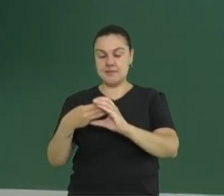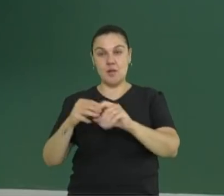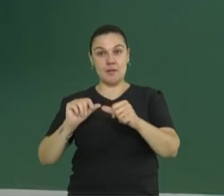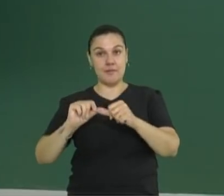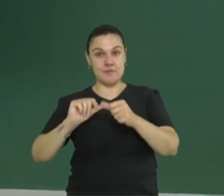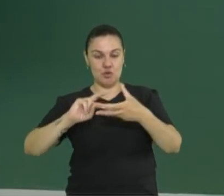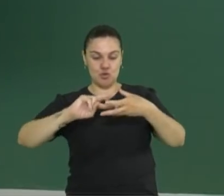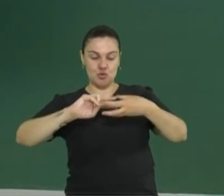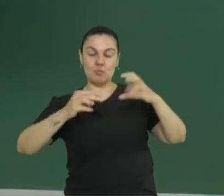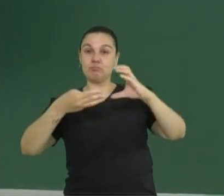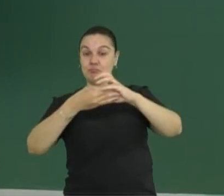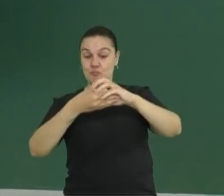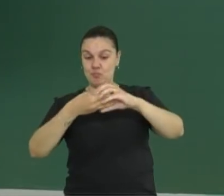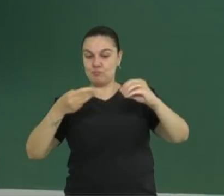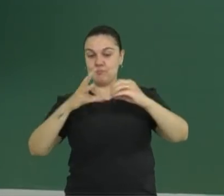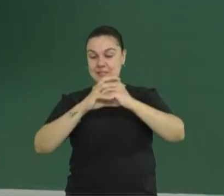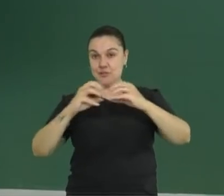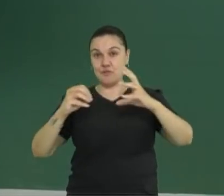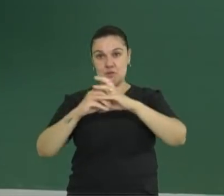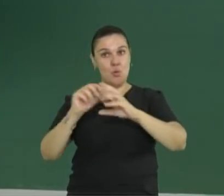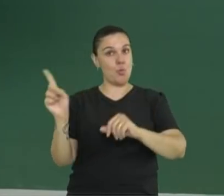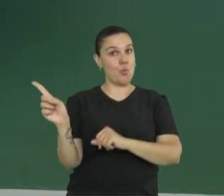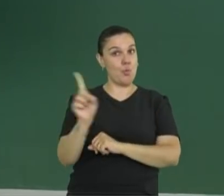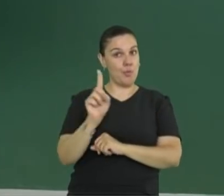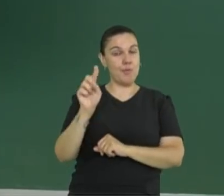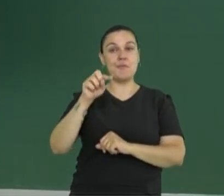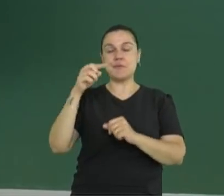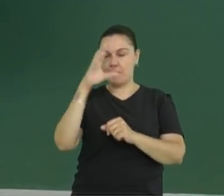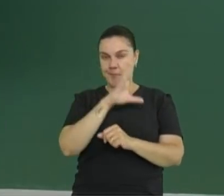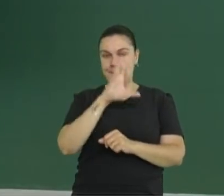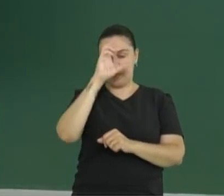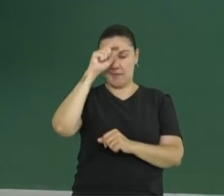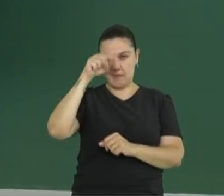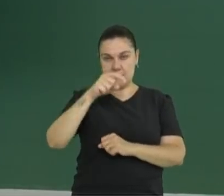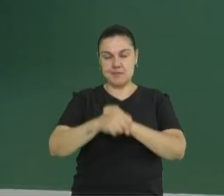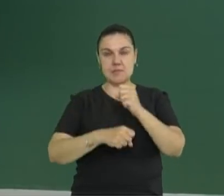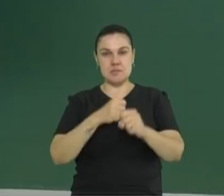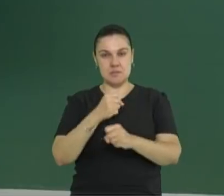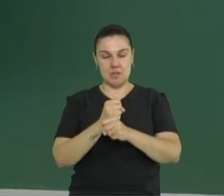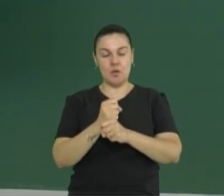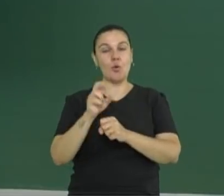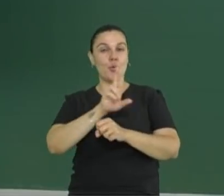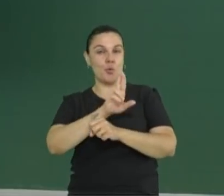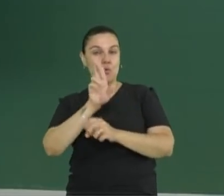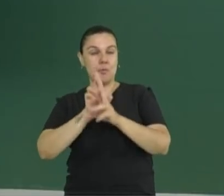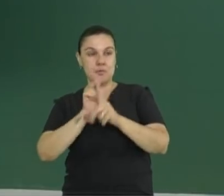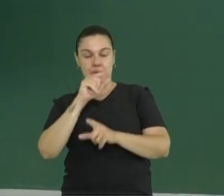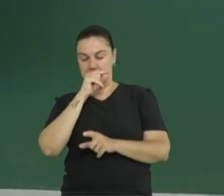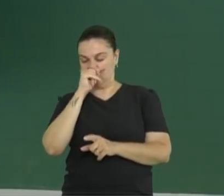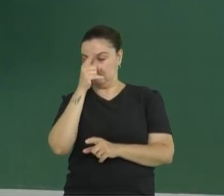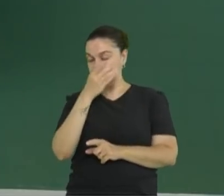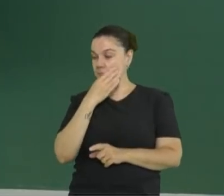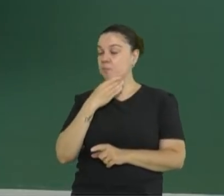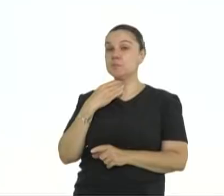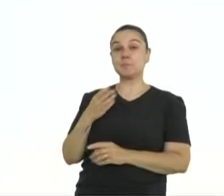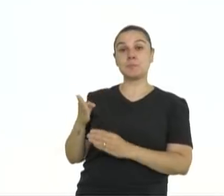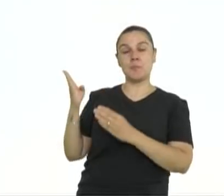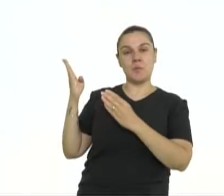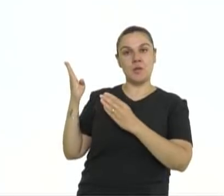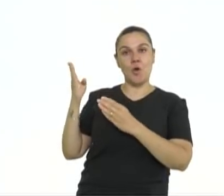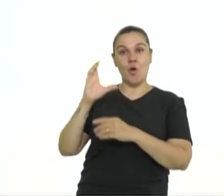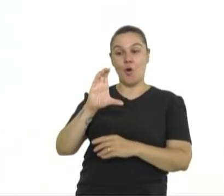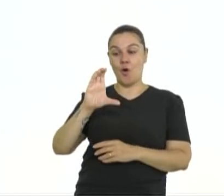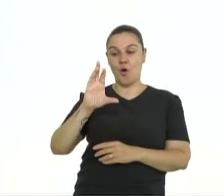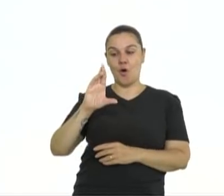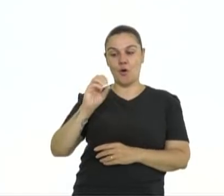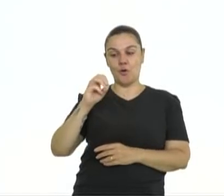fazendo divisão ou não divisão celular, que você vai aprender esse ano, o nome é diferente. Então, a gente vai chamar de